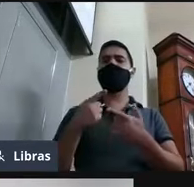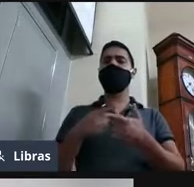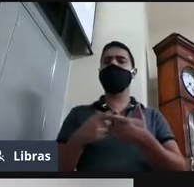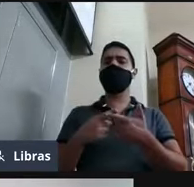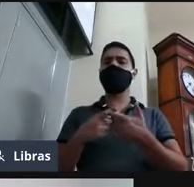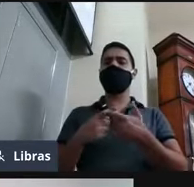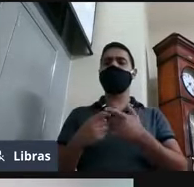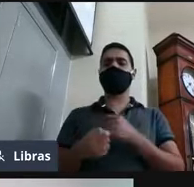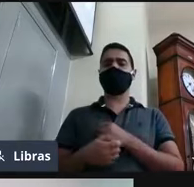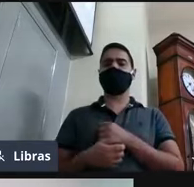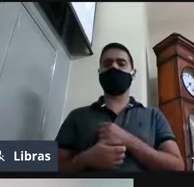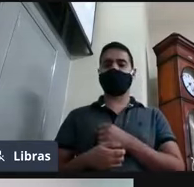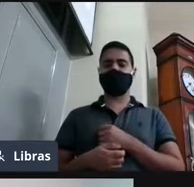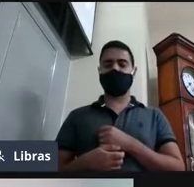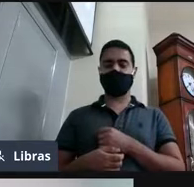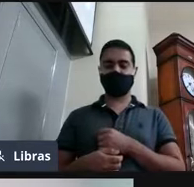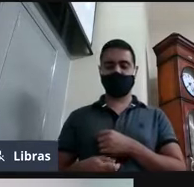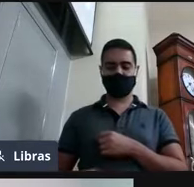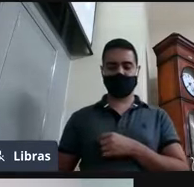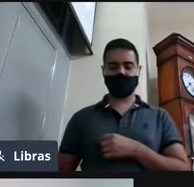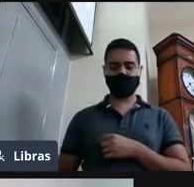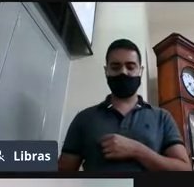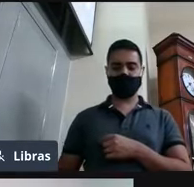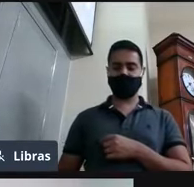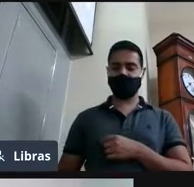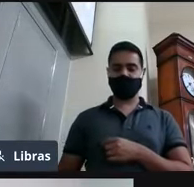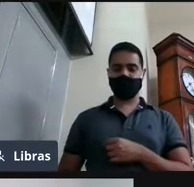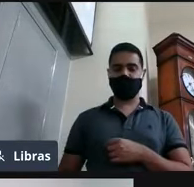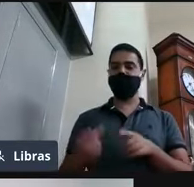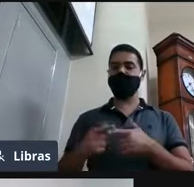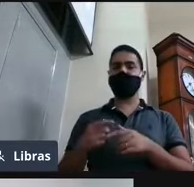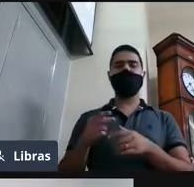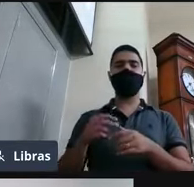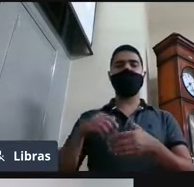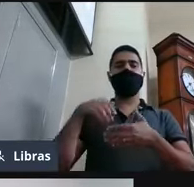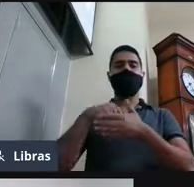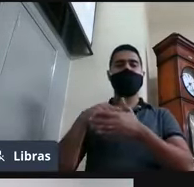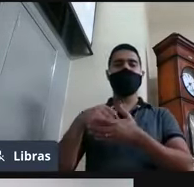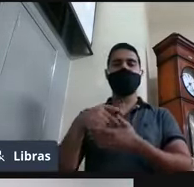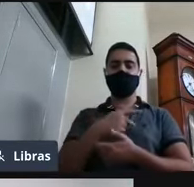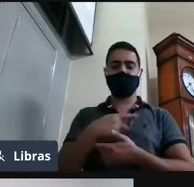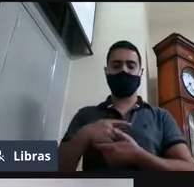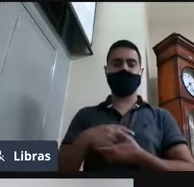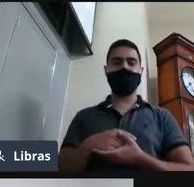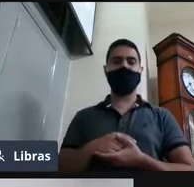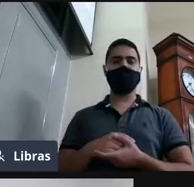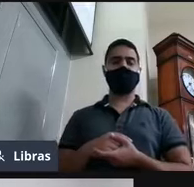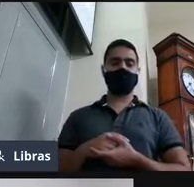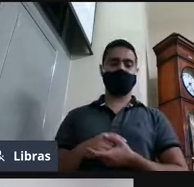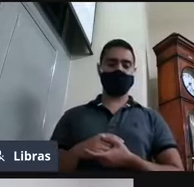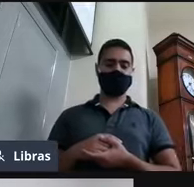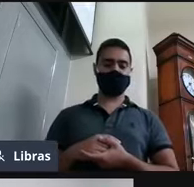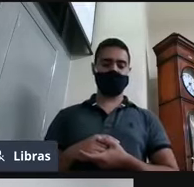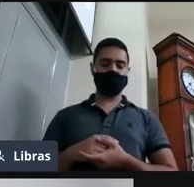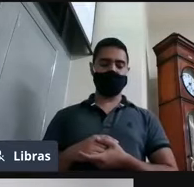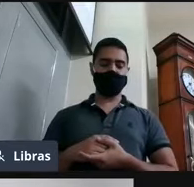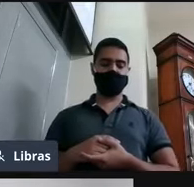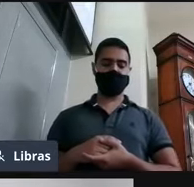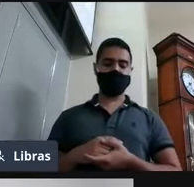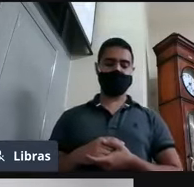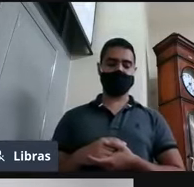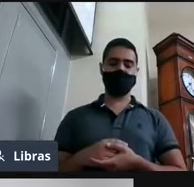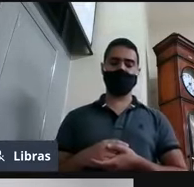porquê que ele acompanhou, presidente, o voto do